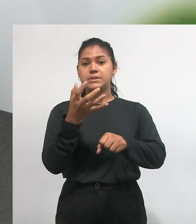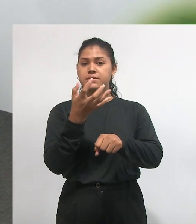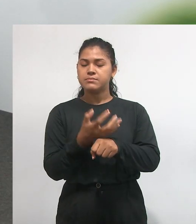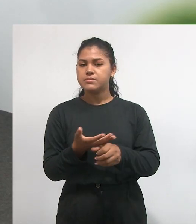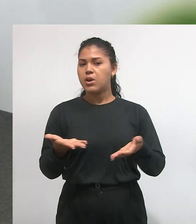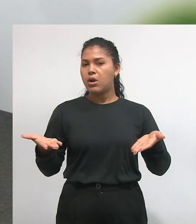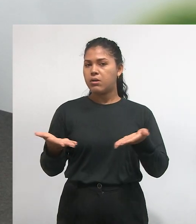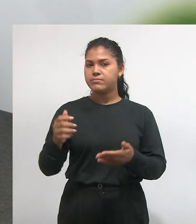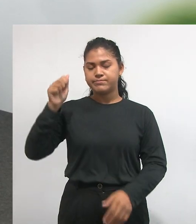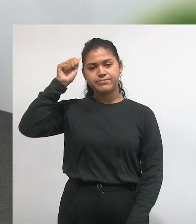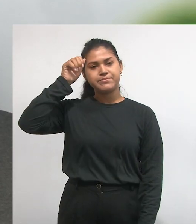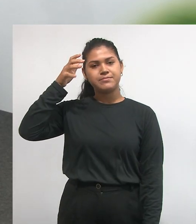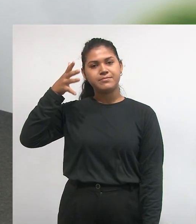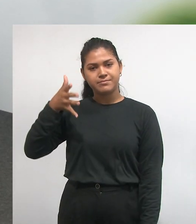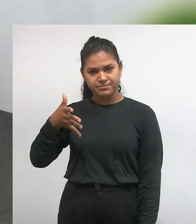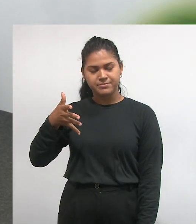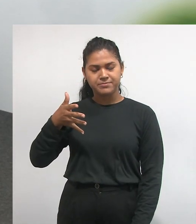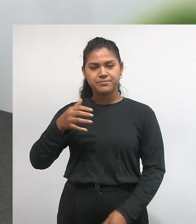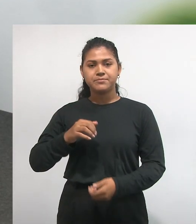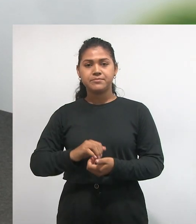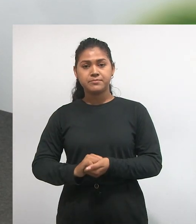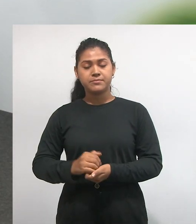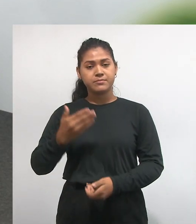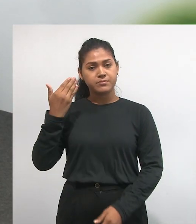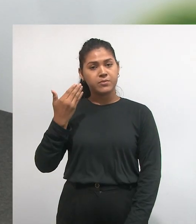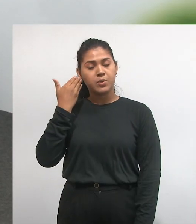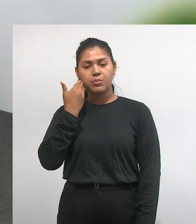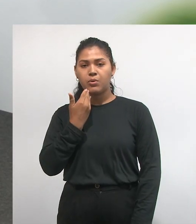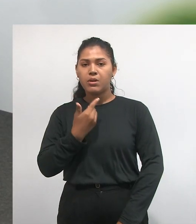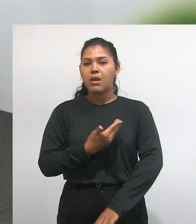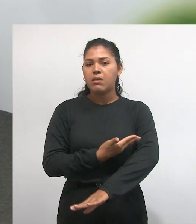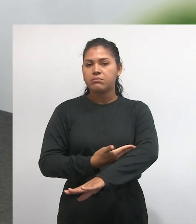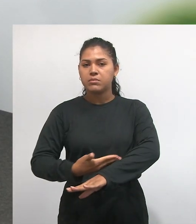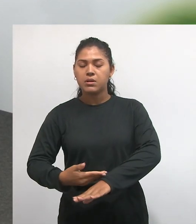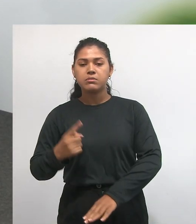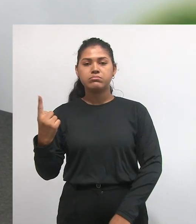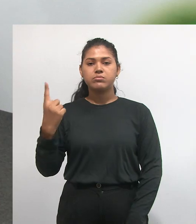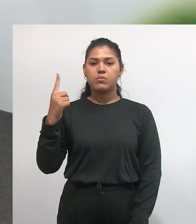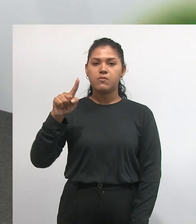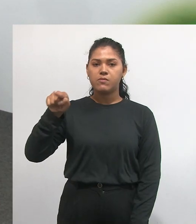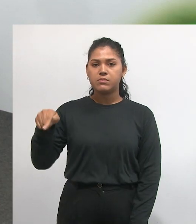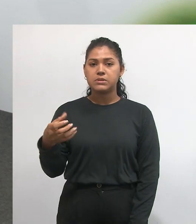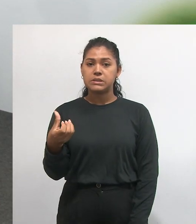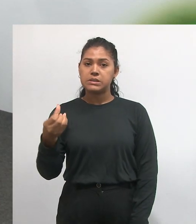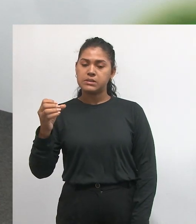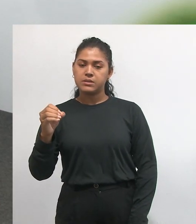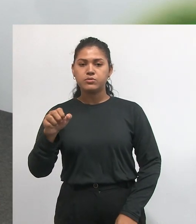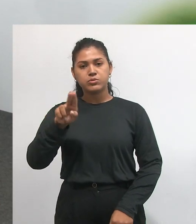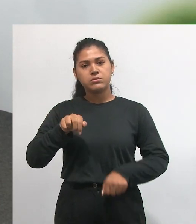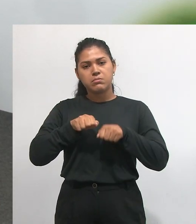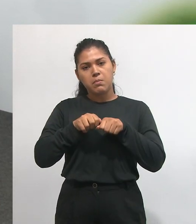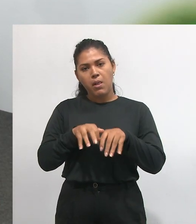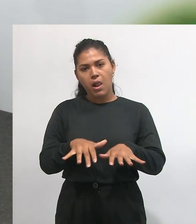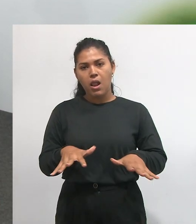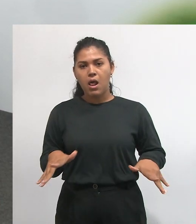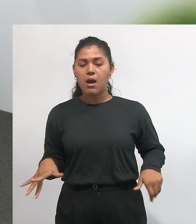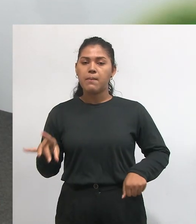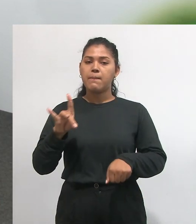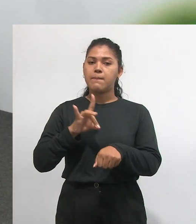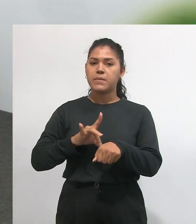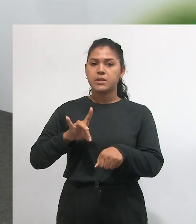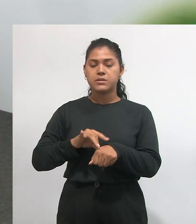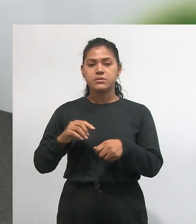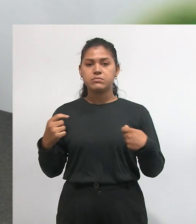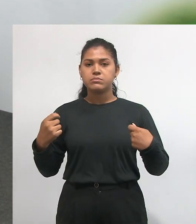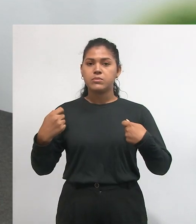Nesse momento eu vou fazer minha audiodescrição. Uma mulher branca de aproximadamente 1,60 m, usando uma saia longa preta, uma